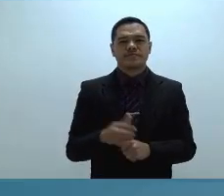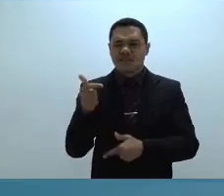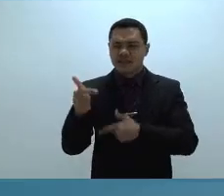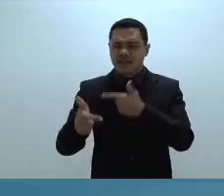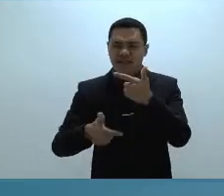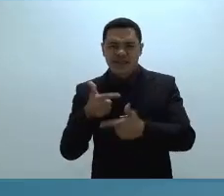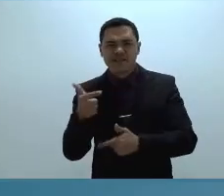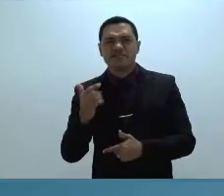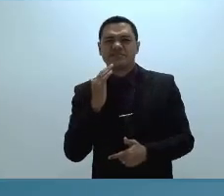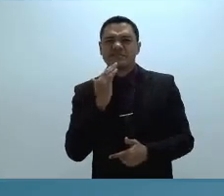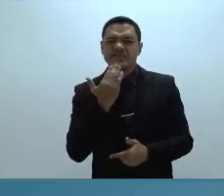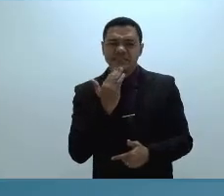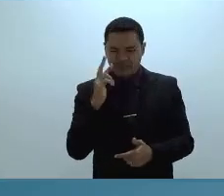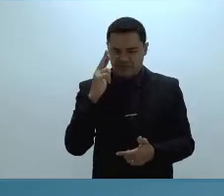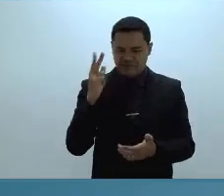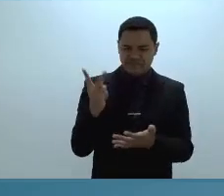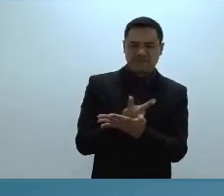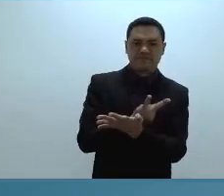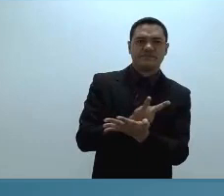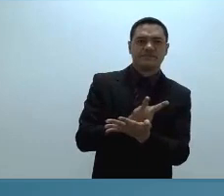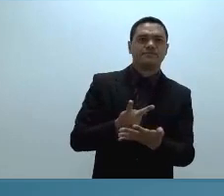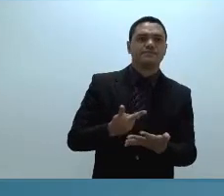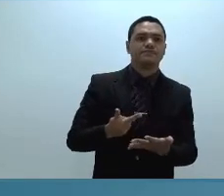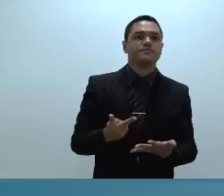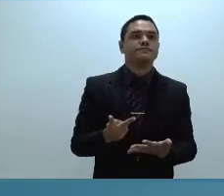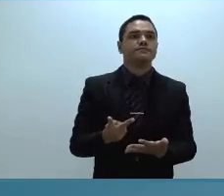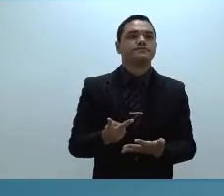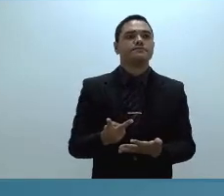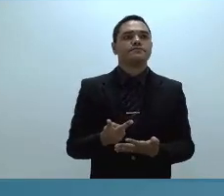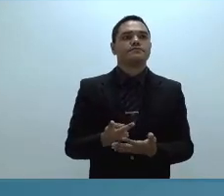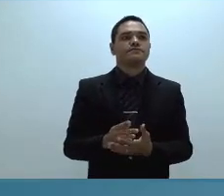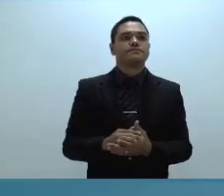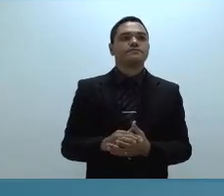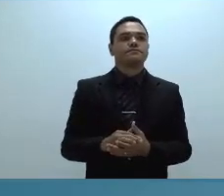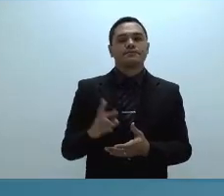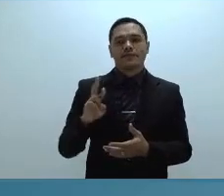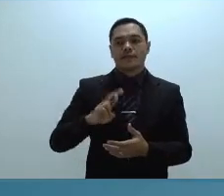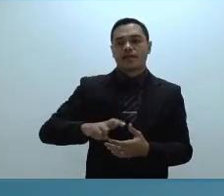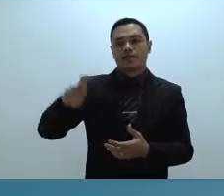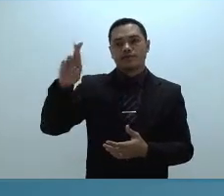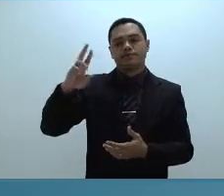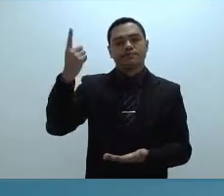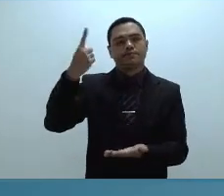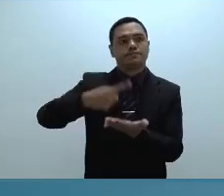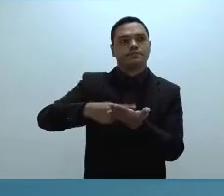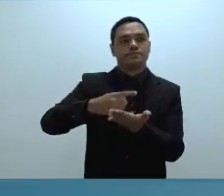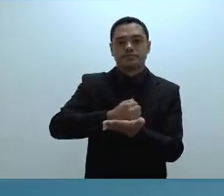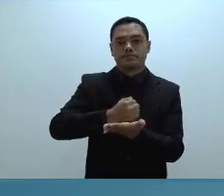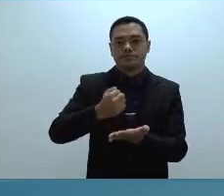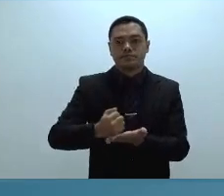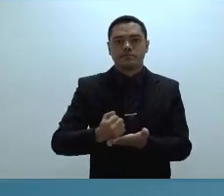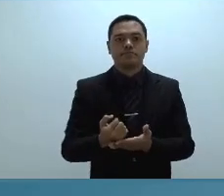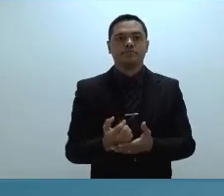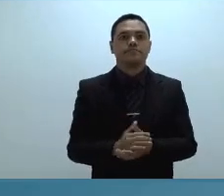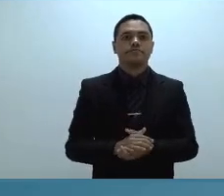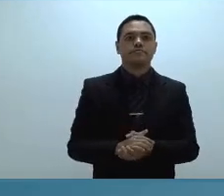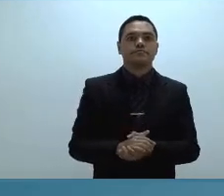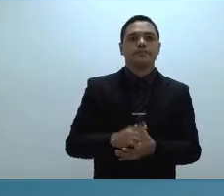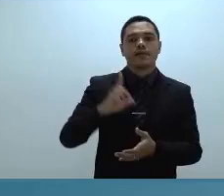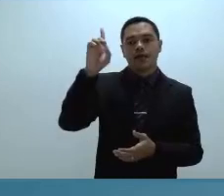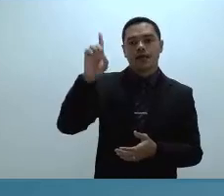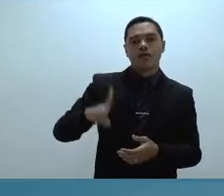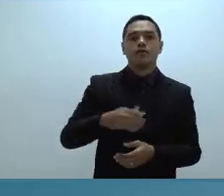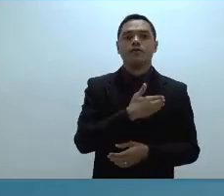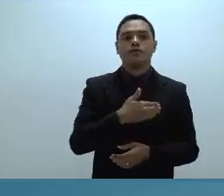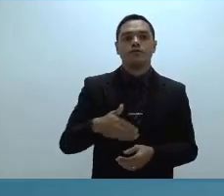público concedido, ou seja, responsabilidade extracontratual. É nítido assim o caráter de direito público da pretensão